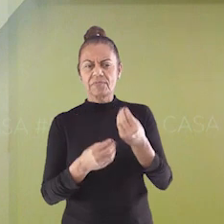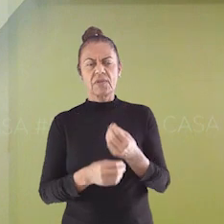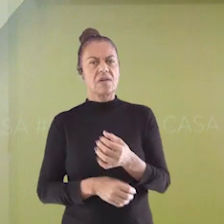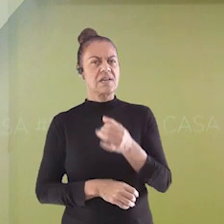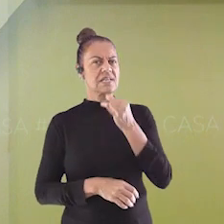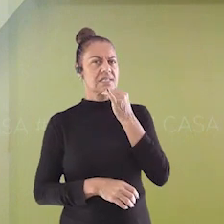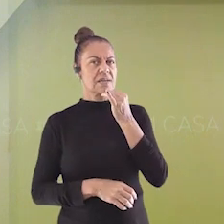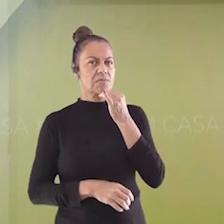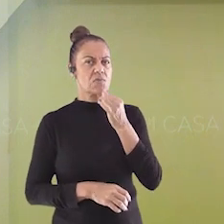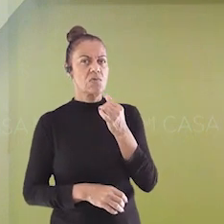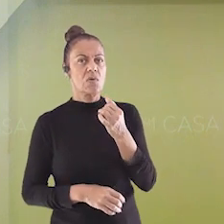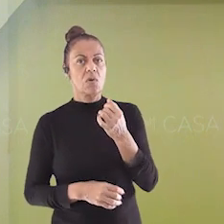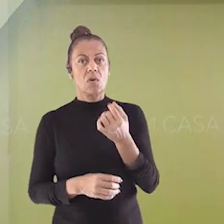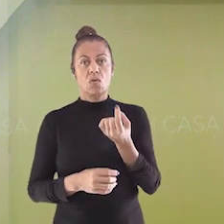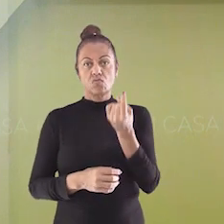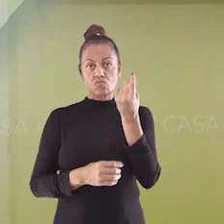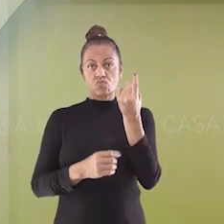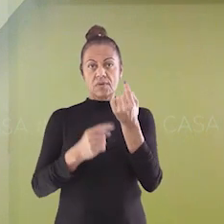7 dias, não é verdade?